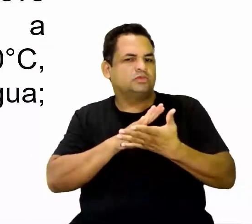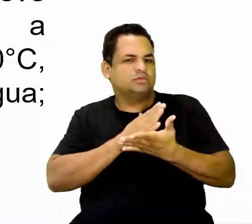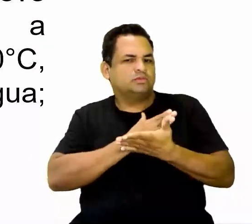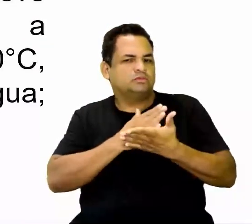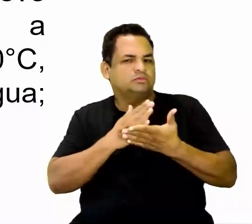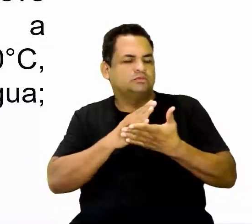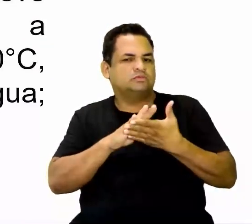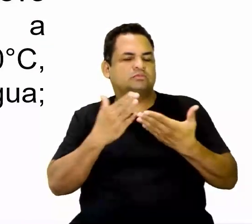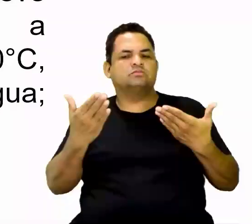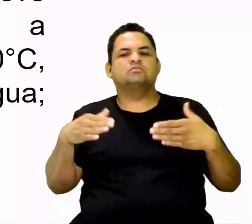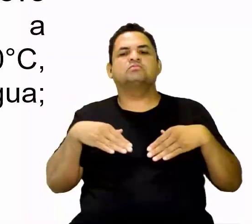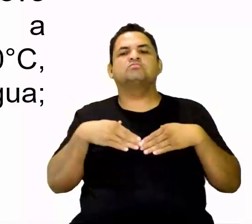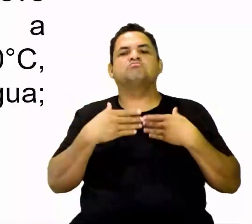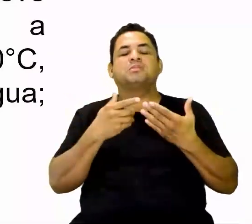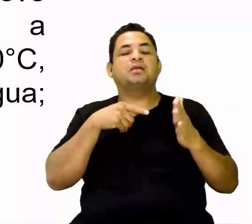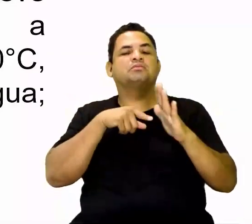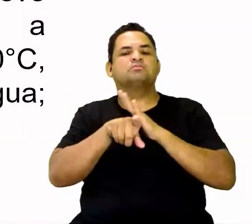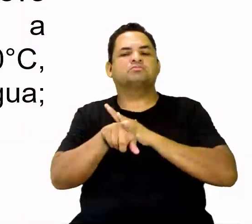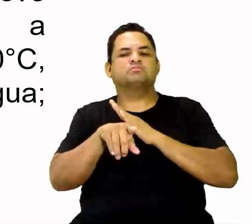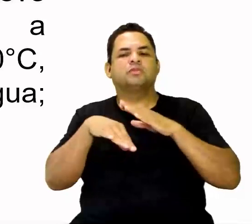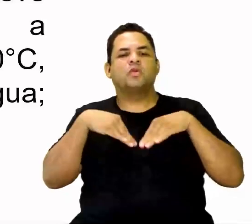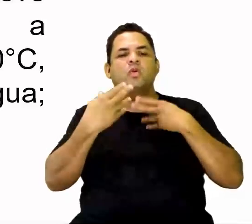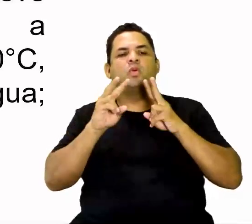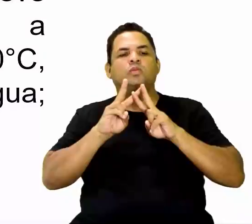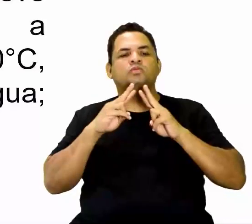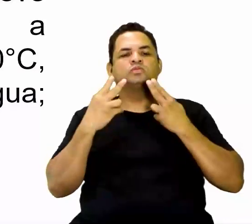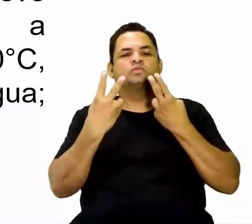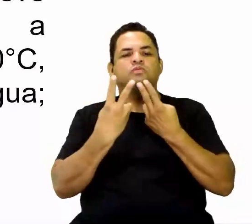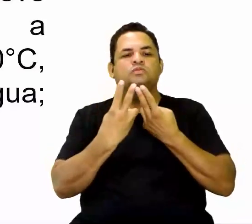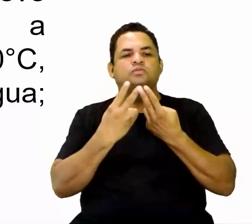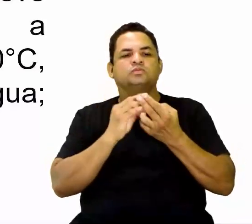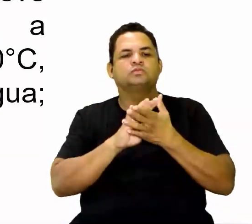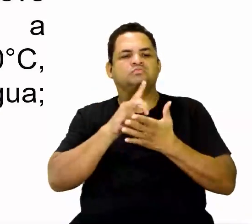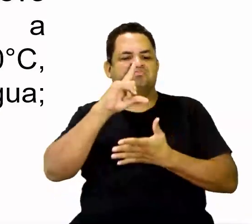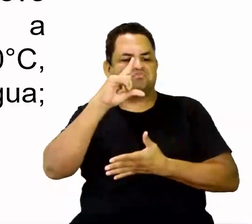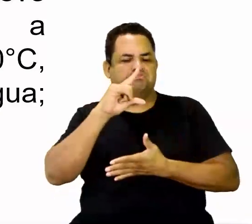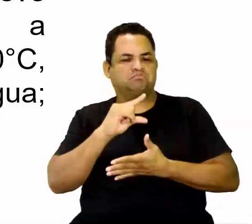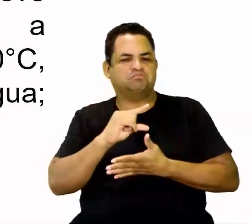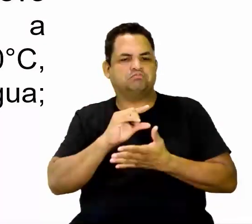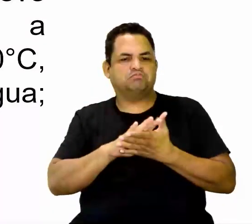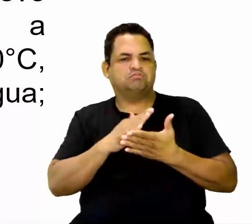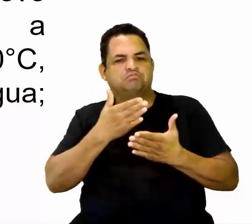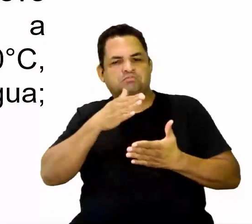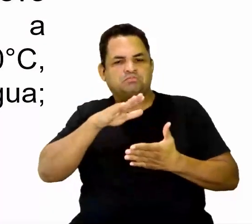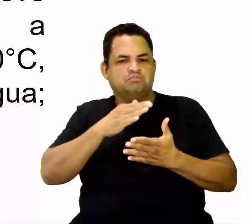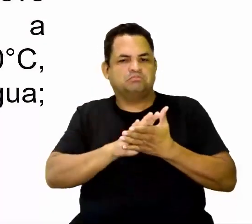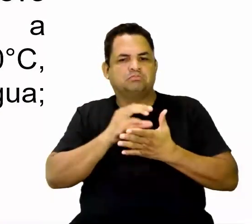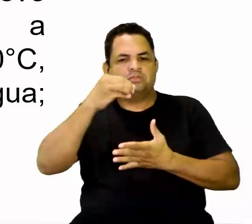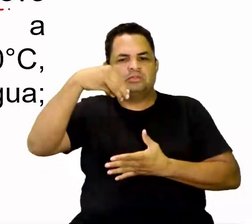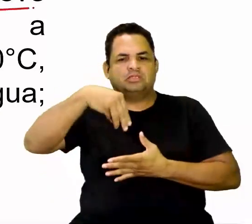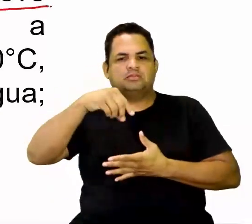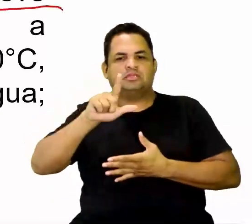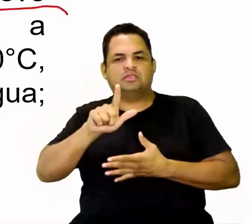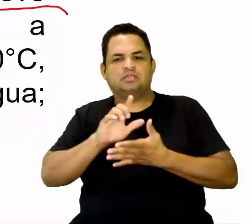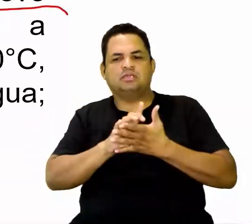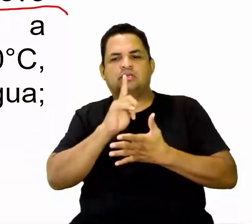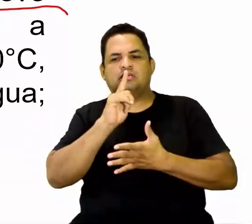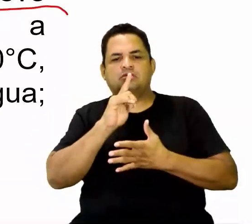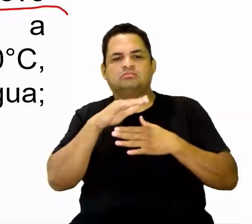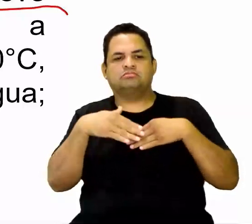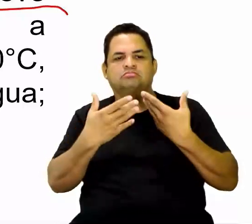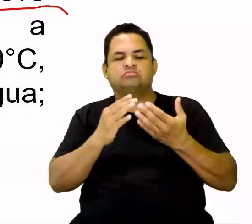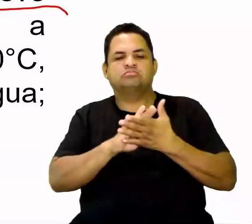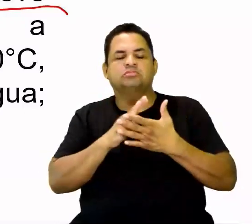aí pergunta-se, qual o volume mínimo e aproximado em mililitro de água que